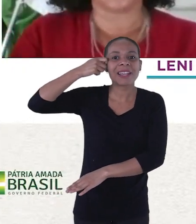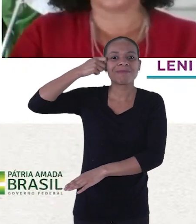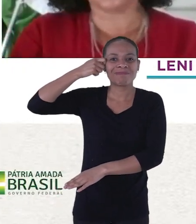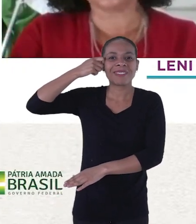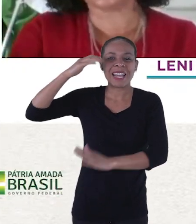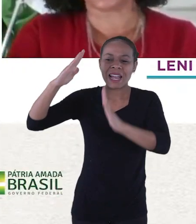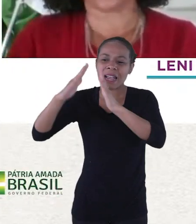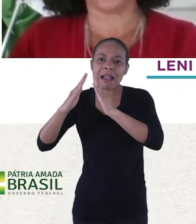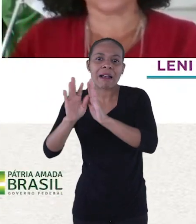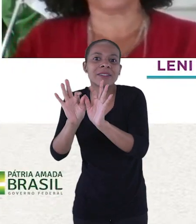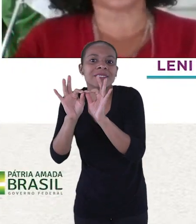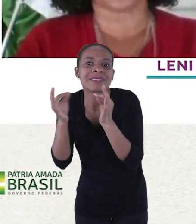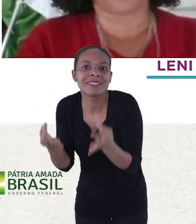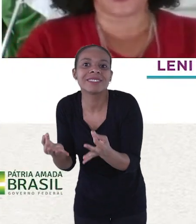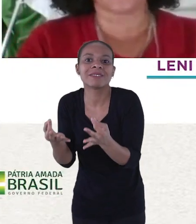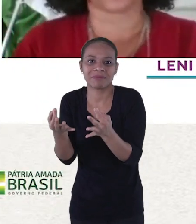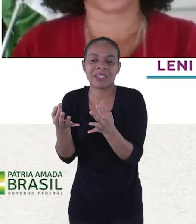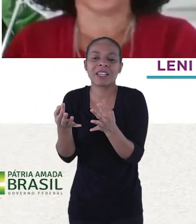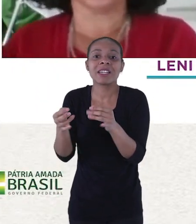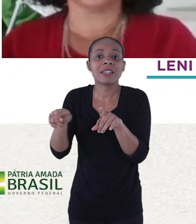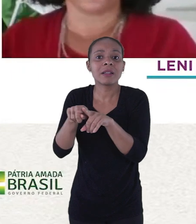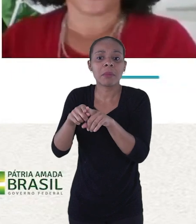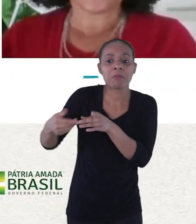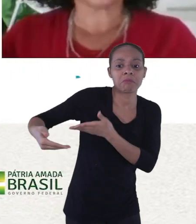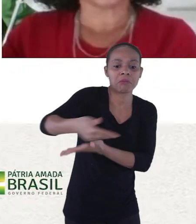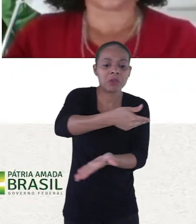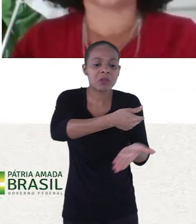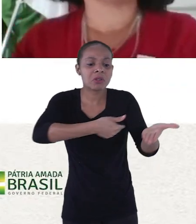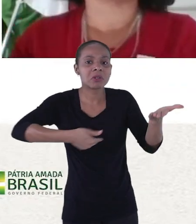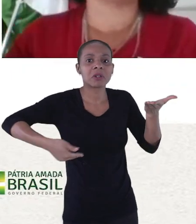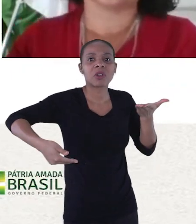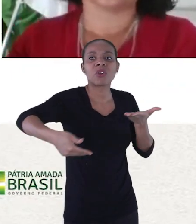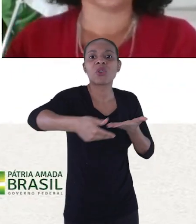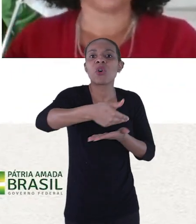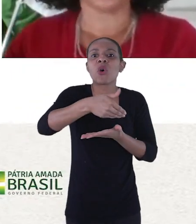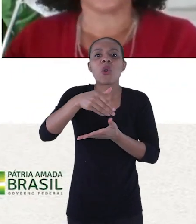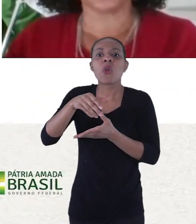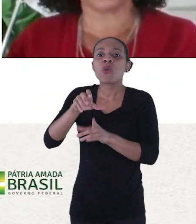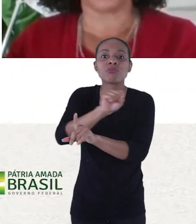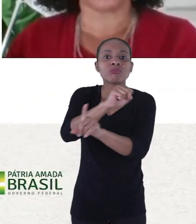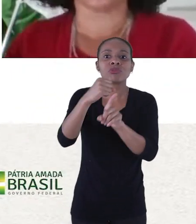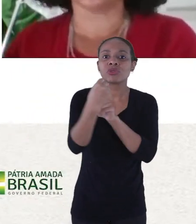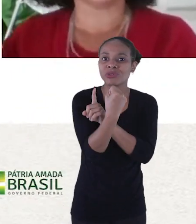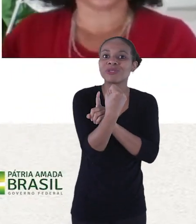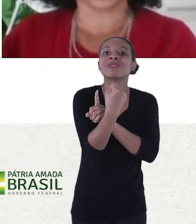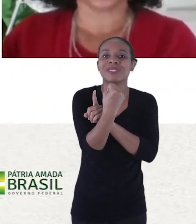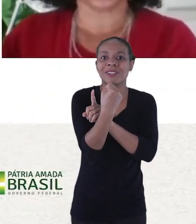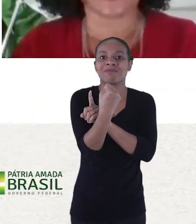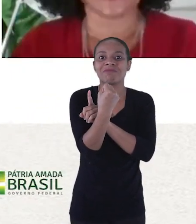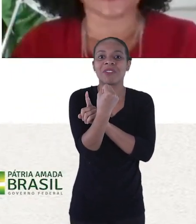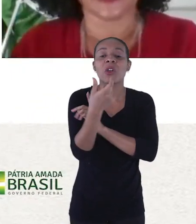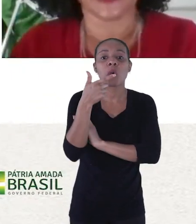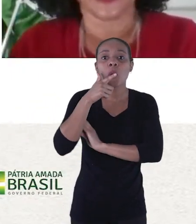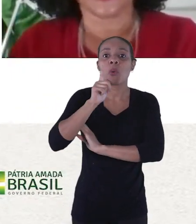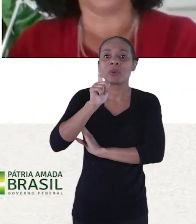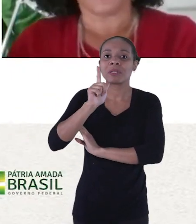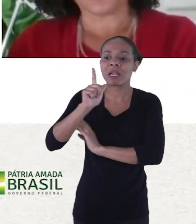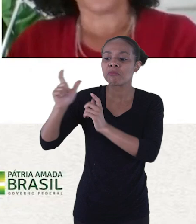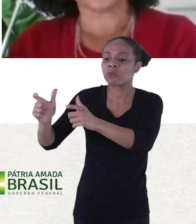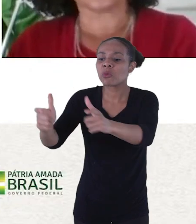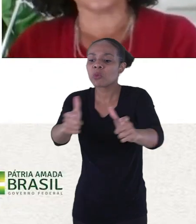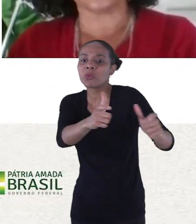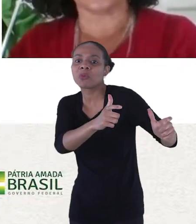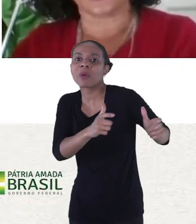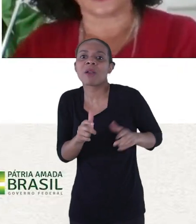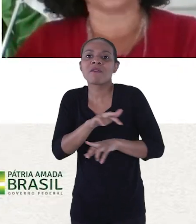de alvenaria e que circula por espaços diversos dentro da sociedade, podendo experimentar de todos eles.